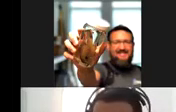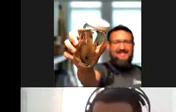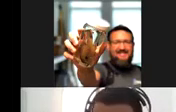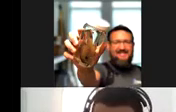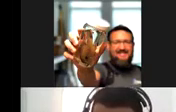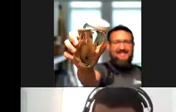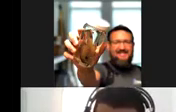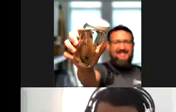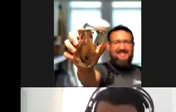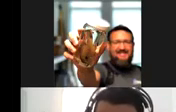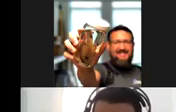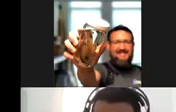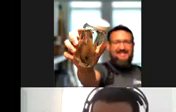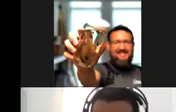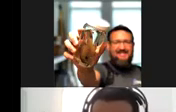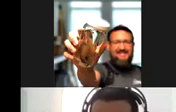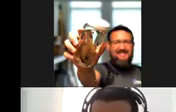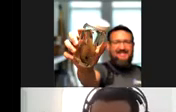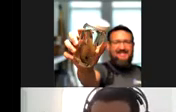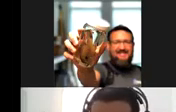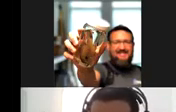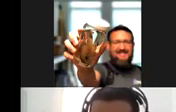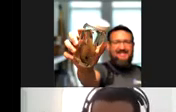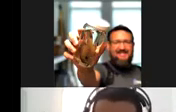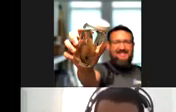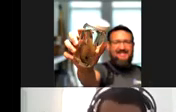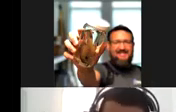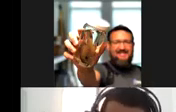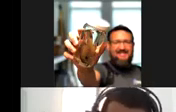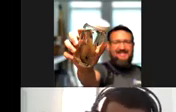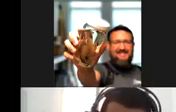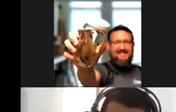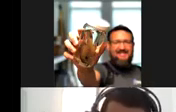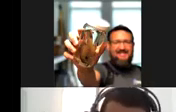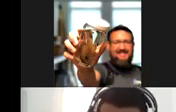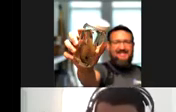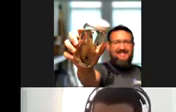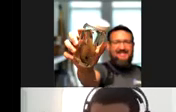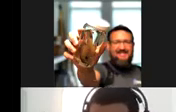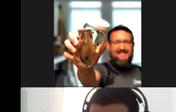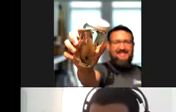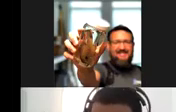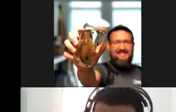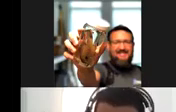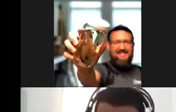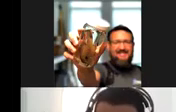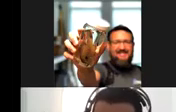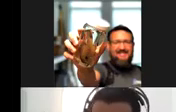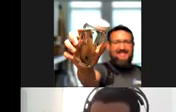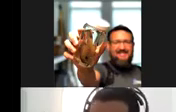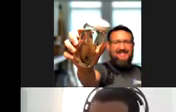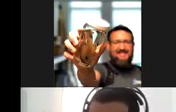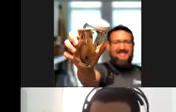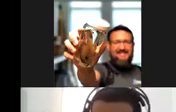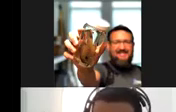forma inicialmente exponencial na logística, mas de forma absurda. Né? Então, a gente tem, em média, hoje, 10 p-valores por artigo.